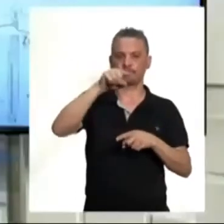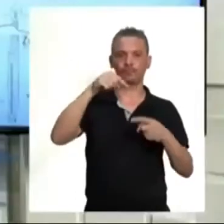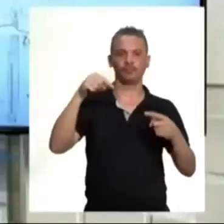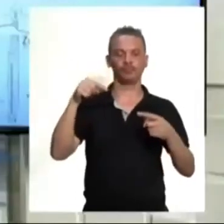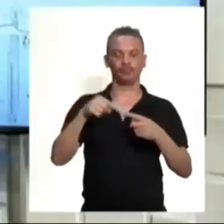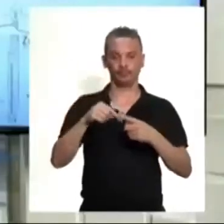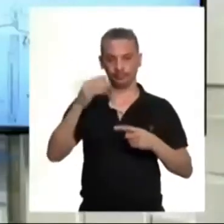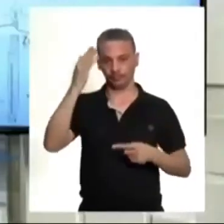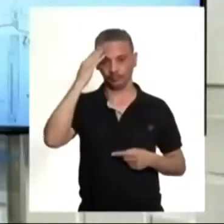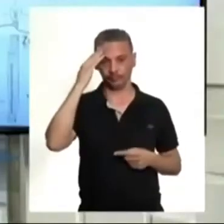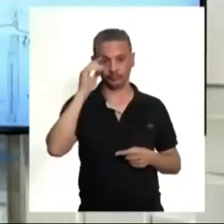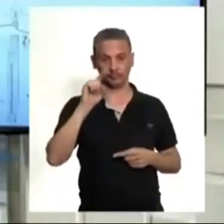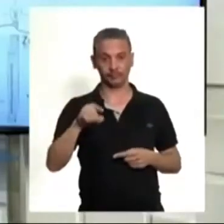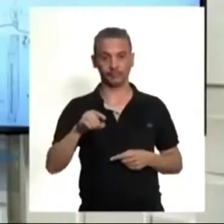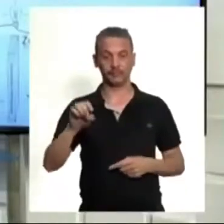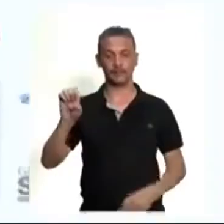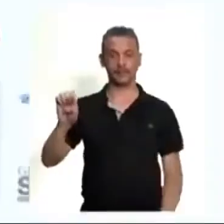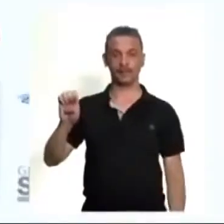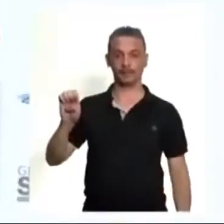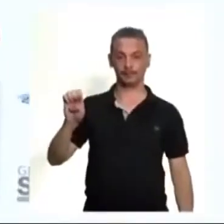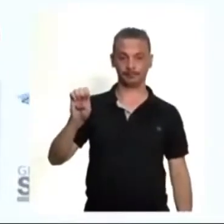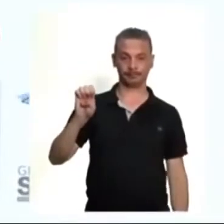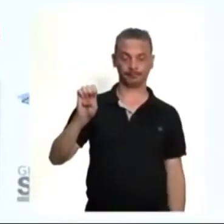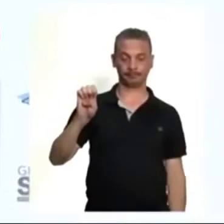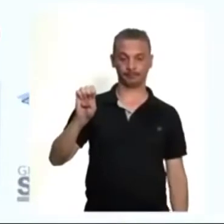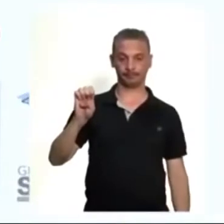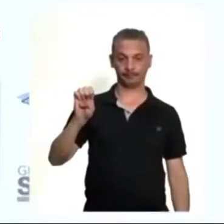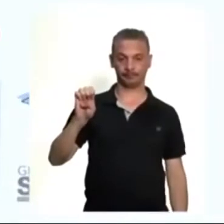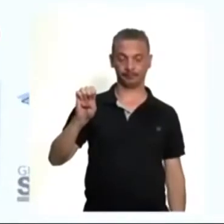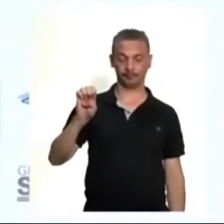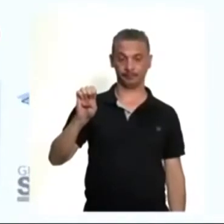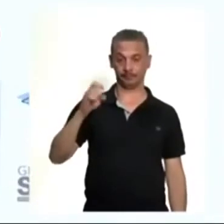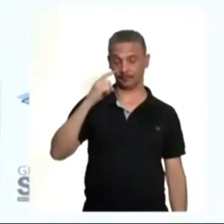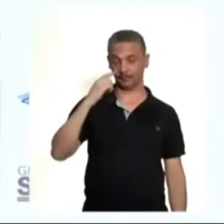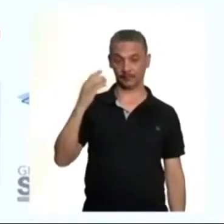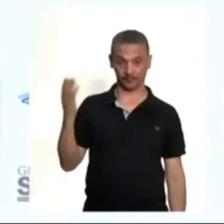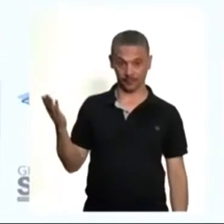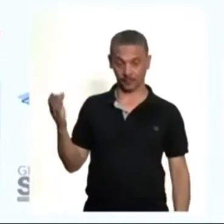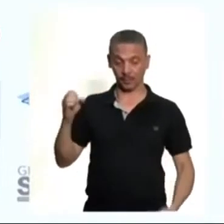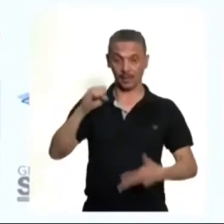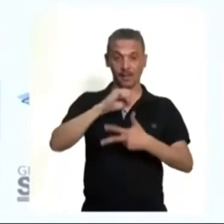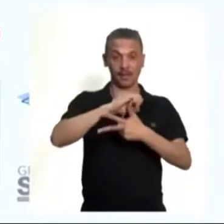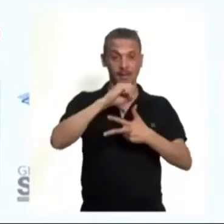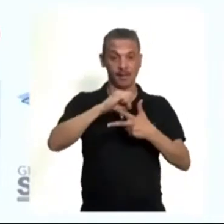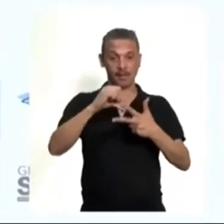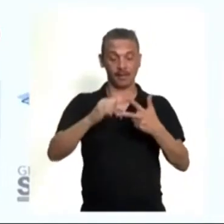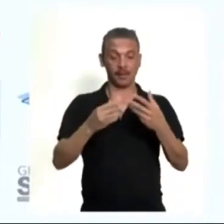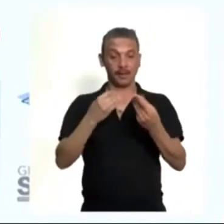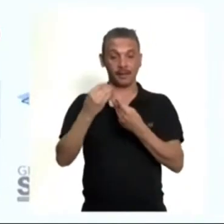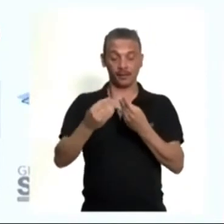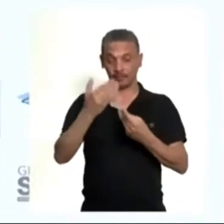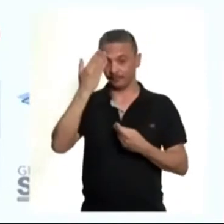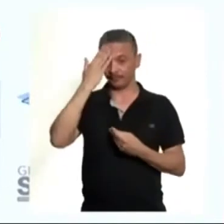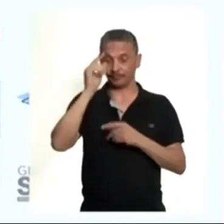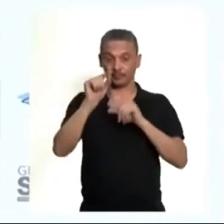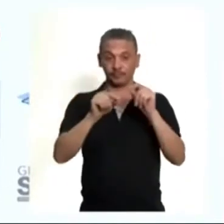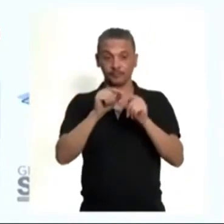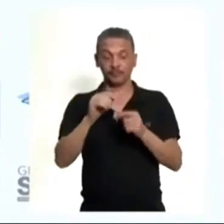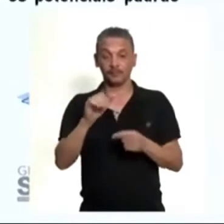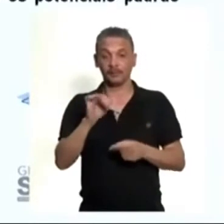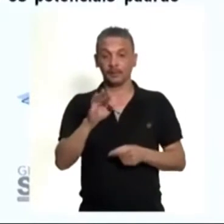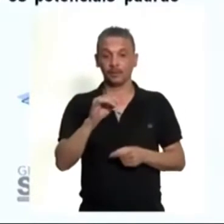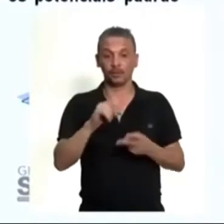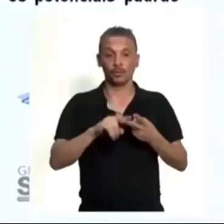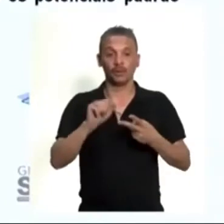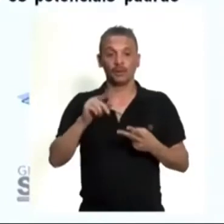ânodo. É por isso que a gente marca a letra E. Olha só como é que o Enem cobra isso. Ah, olha só, pra você saber quem é o cátodo e quem é o ânodo,